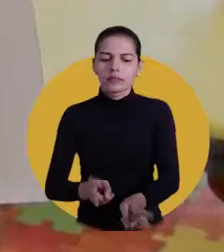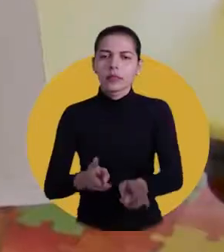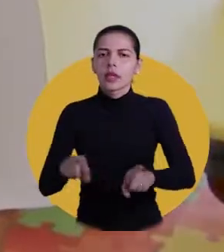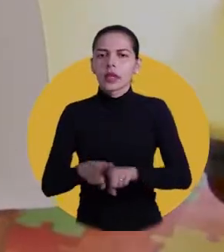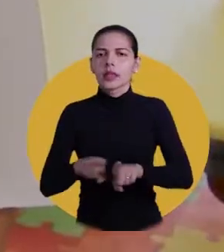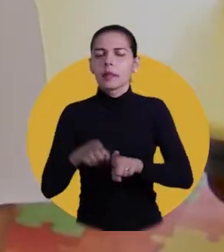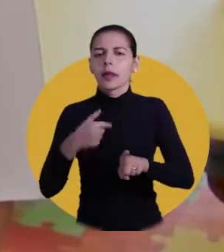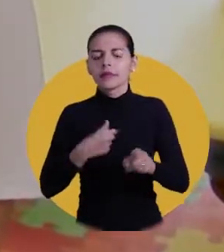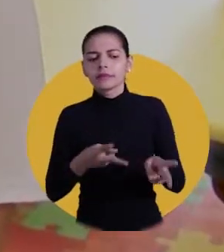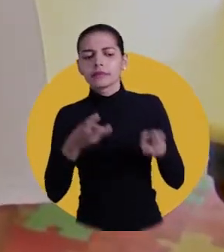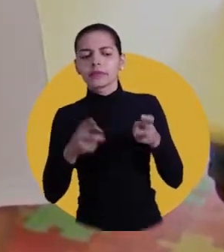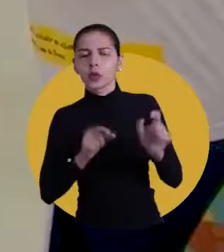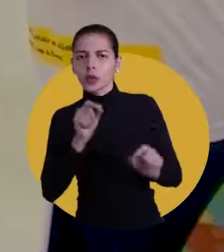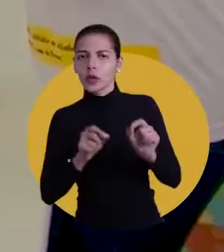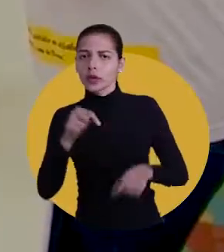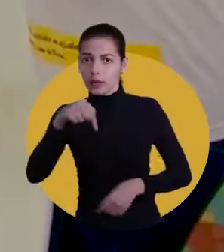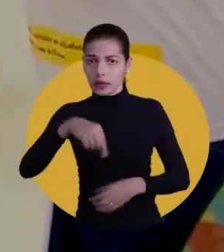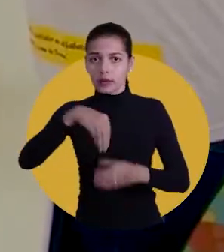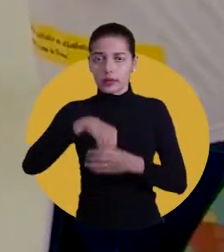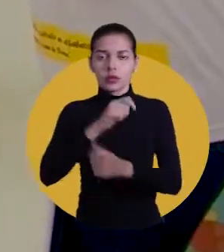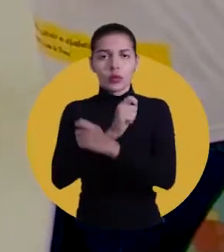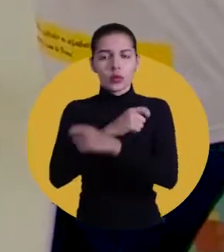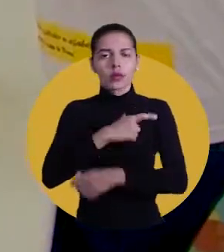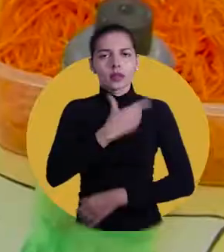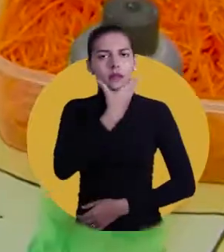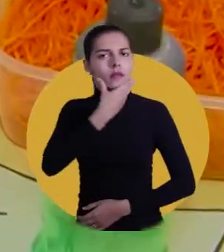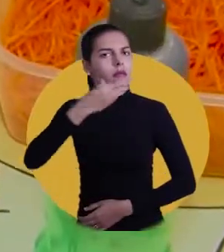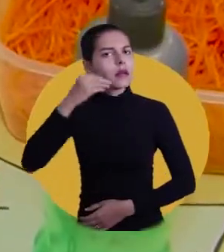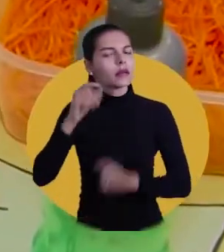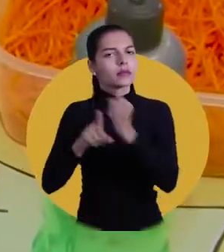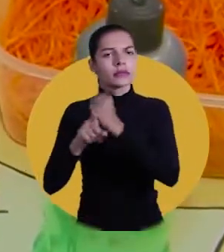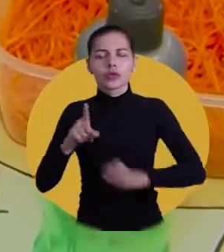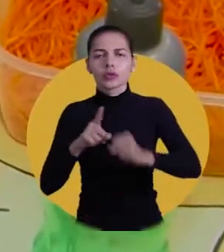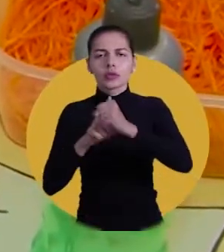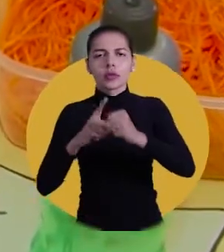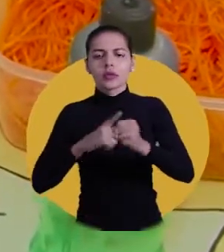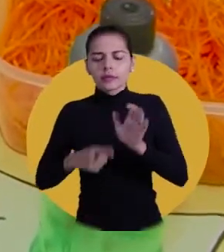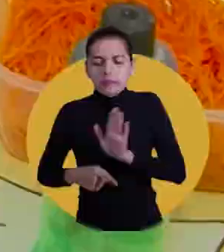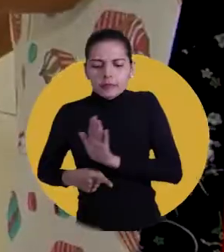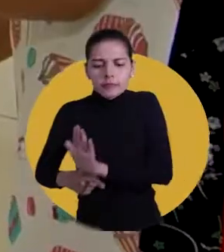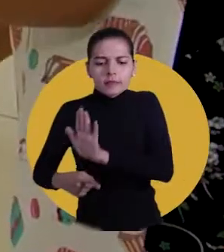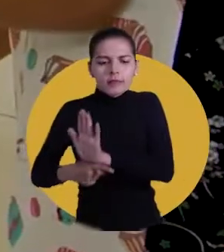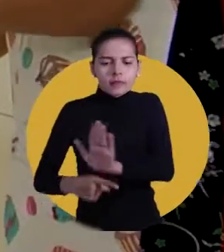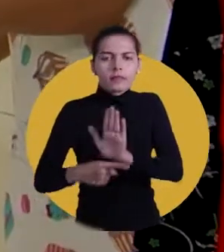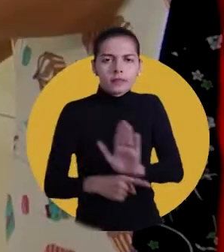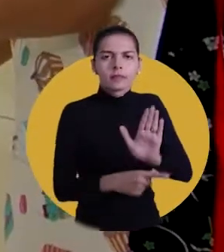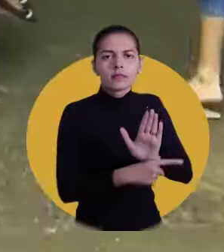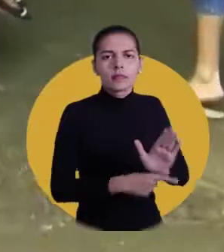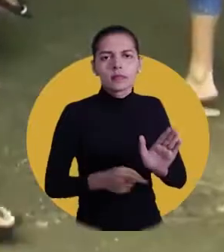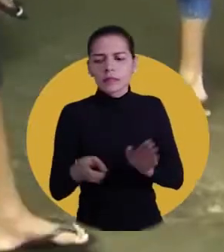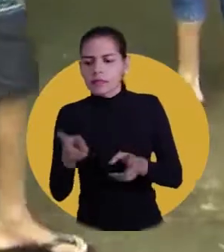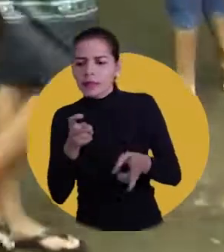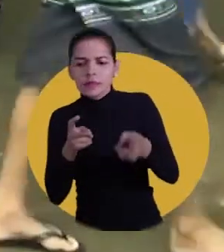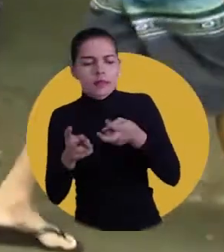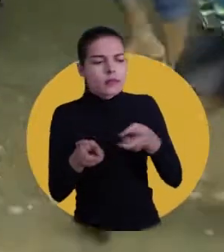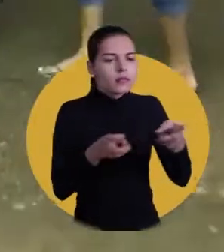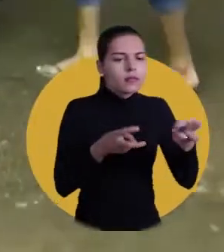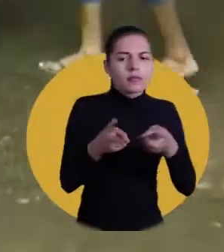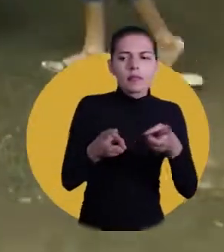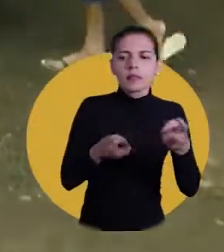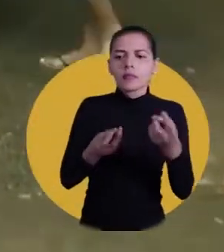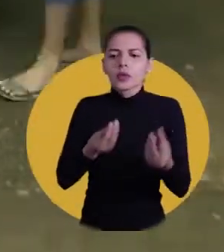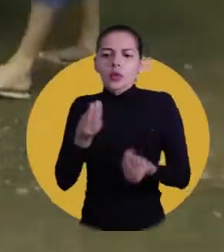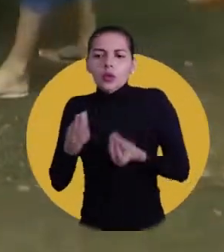qualidade social e o seu pioneirismo em perceber em